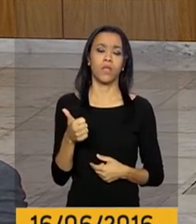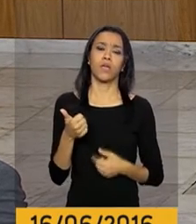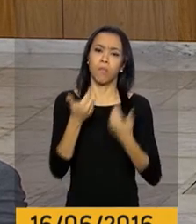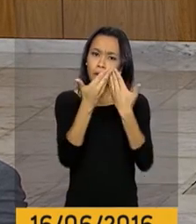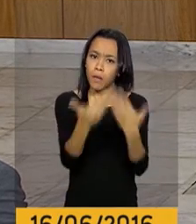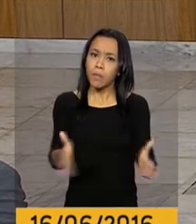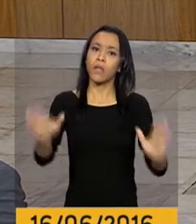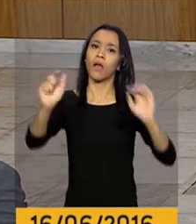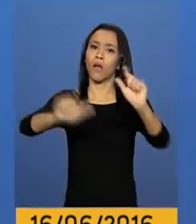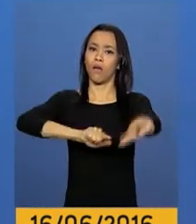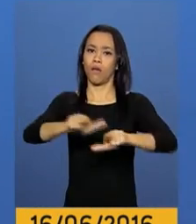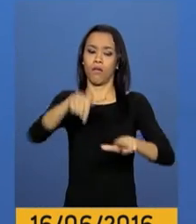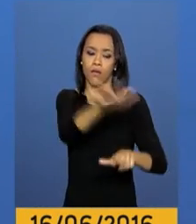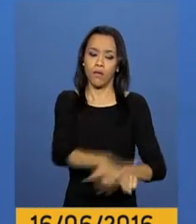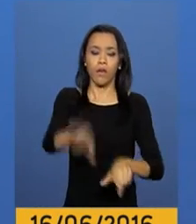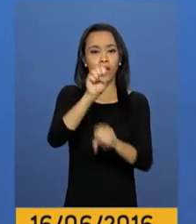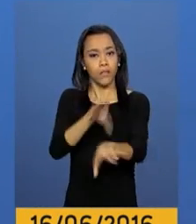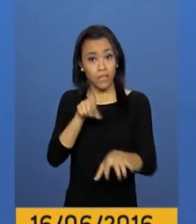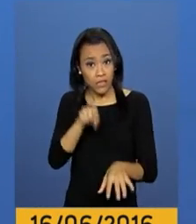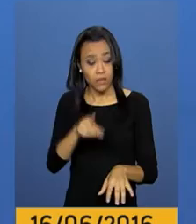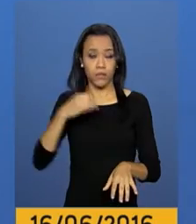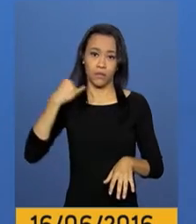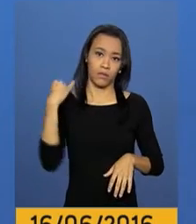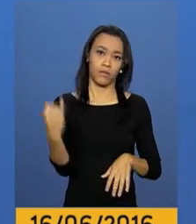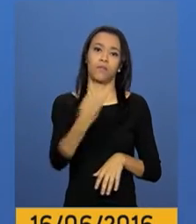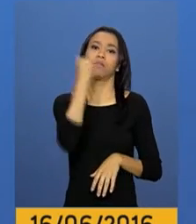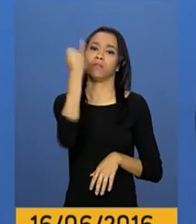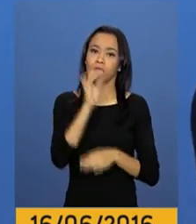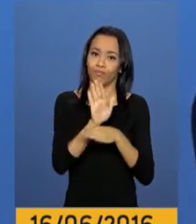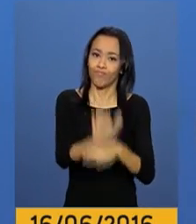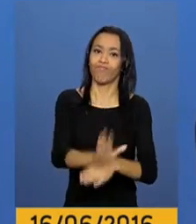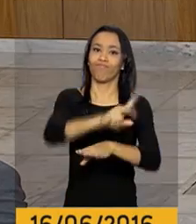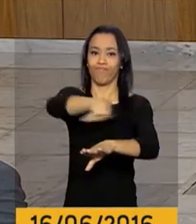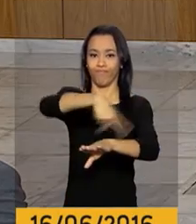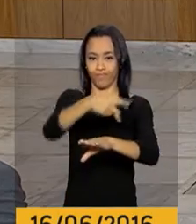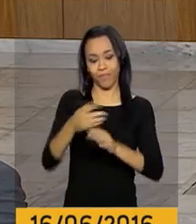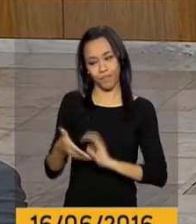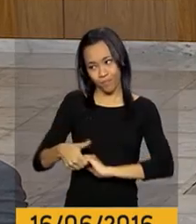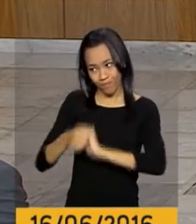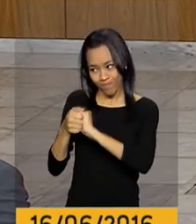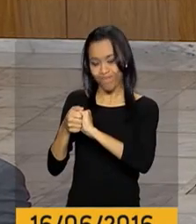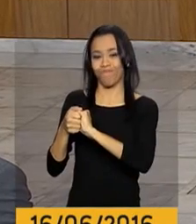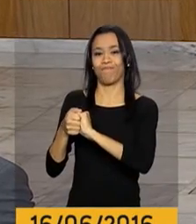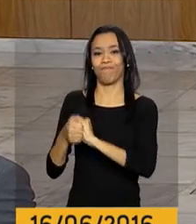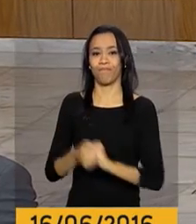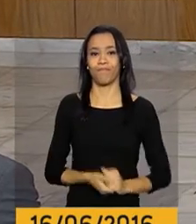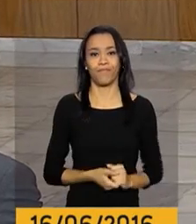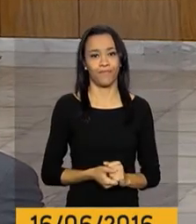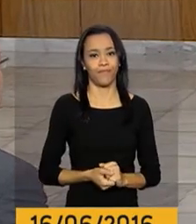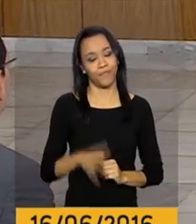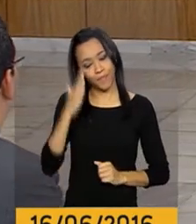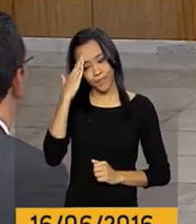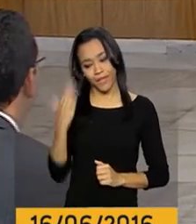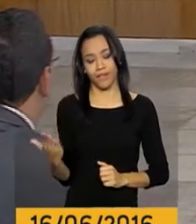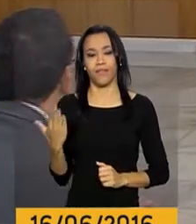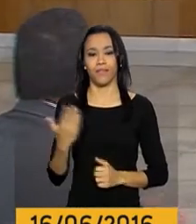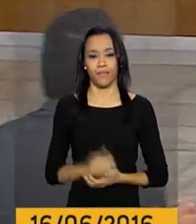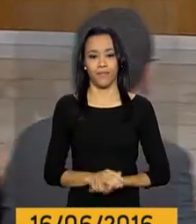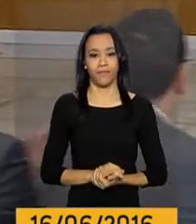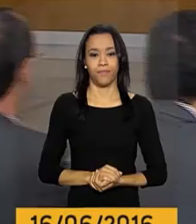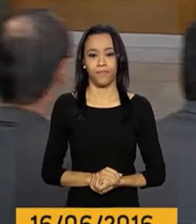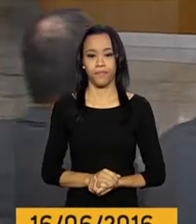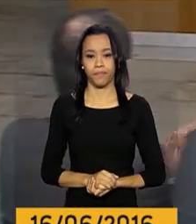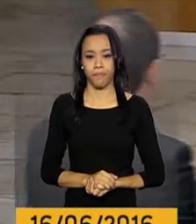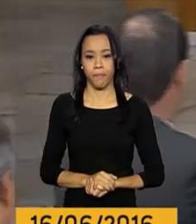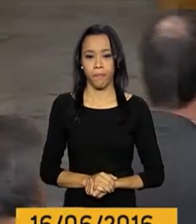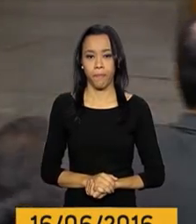da educação, que nós sabemos que isso é fundamental para o país. Meus cumprimentos. Obrigado a você pela